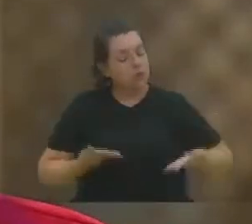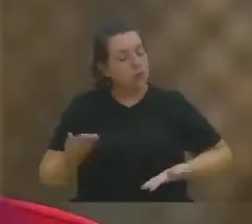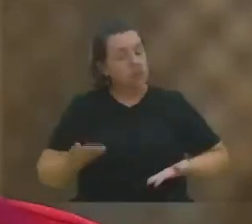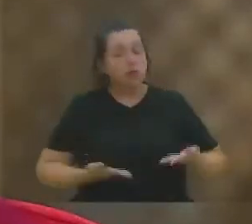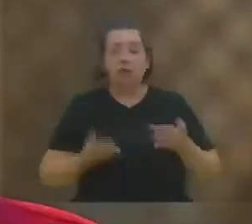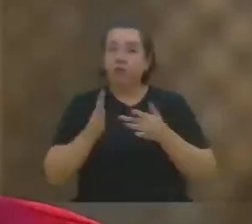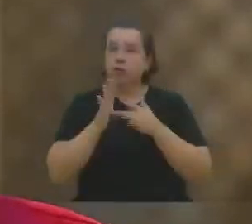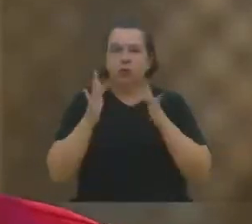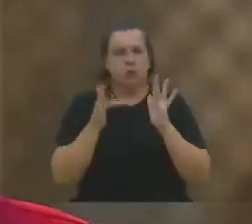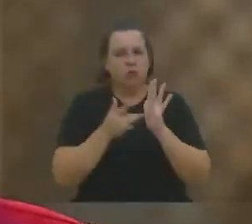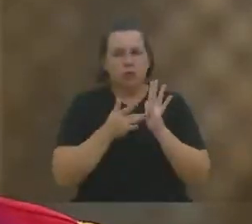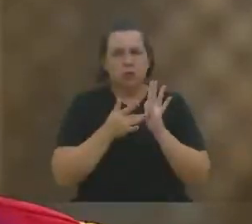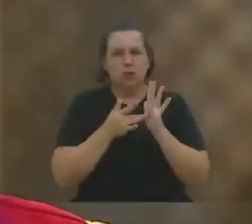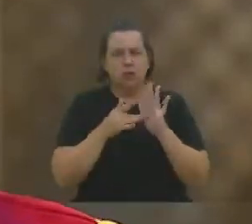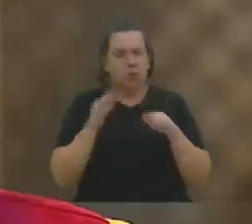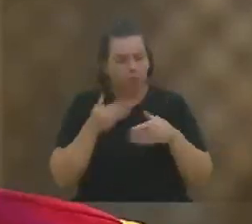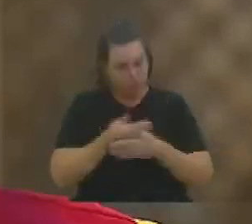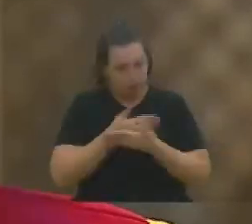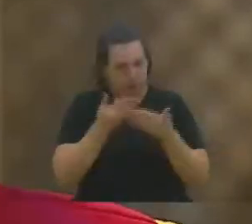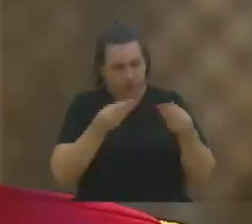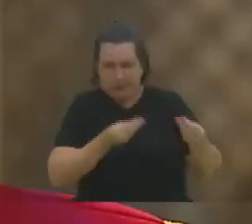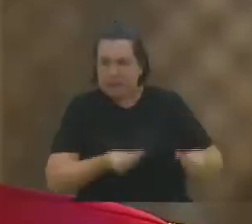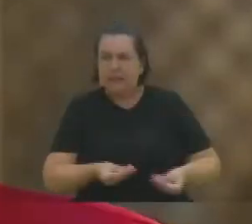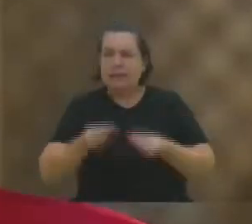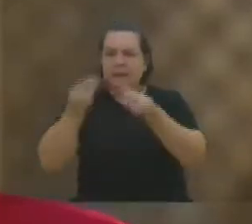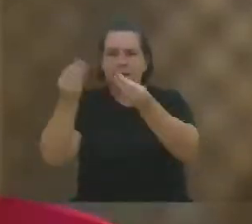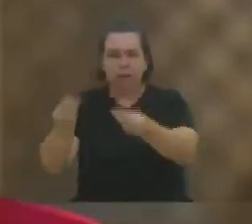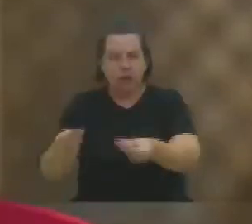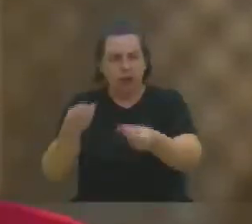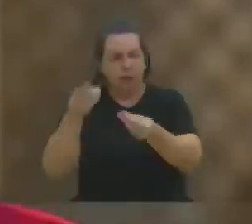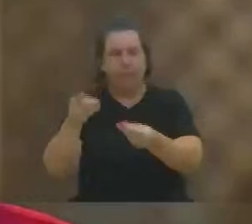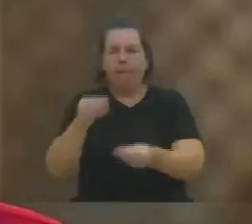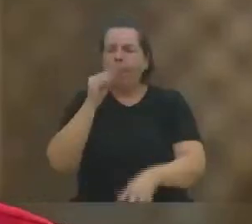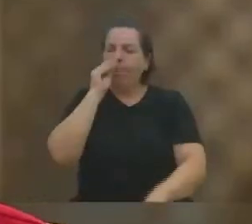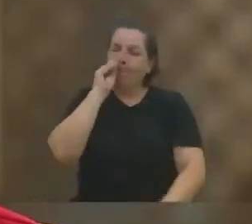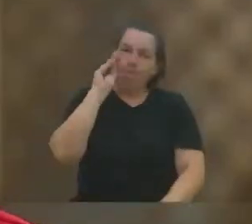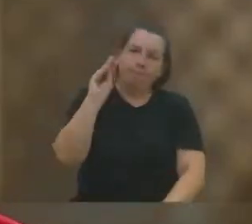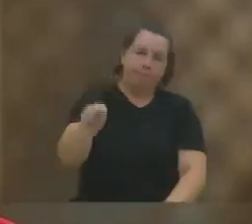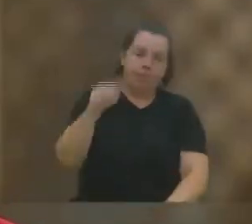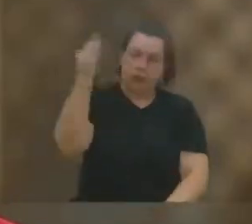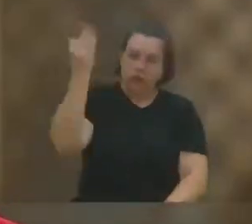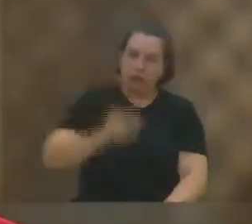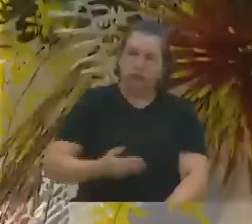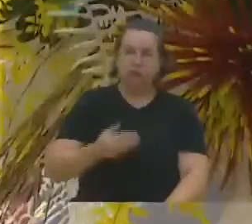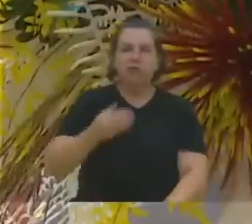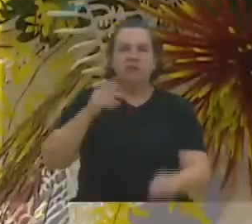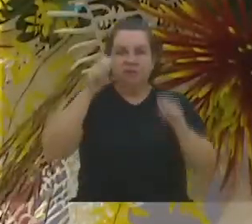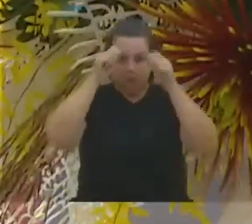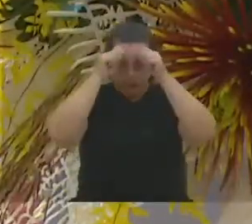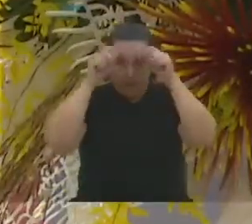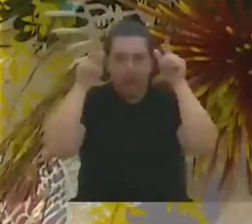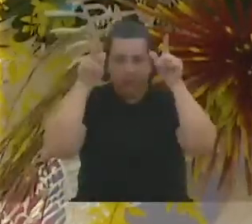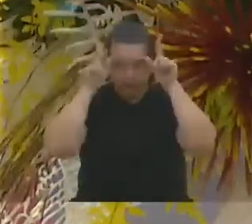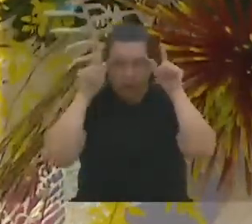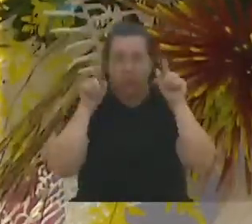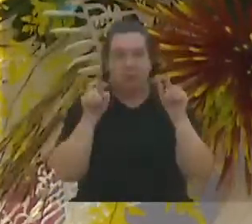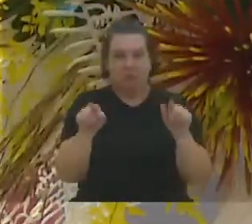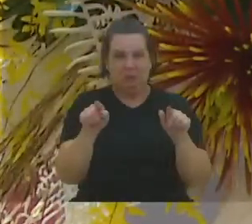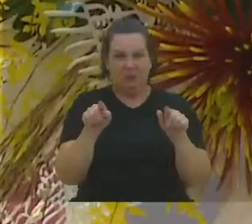Jesus. Vós o entregastes e o rejeitastes diante de Pilatos, que